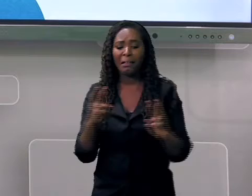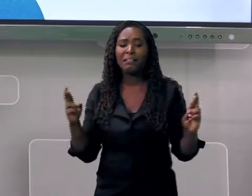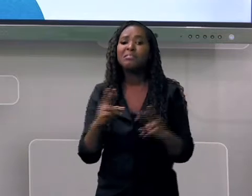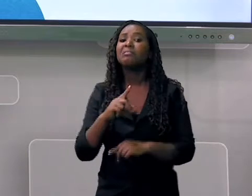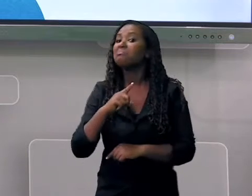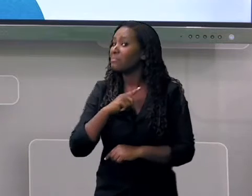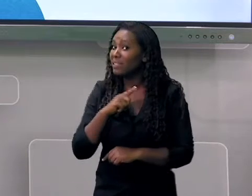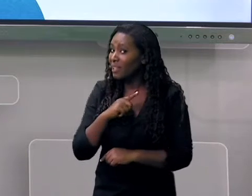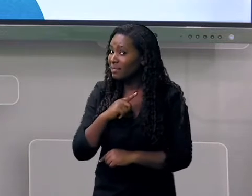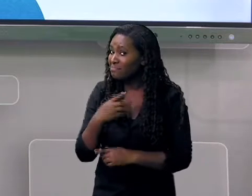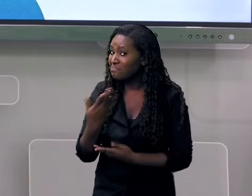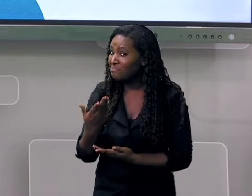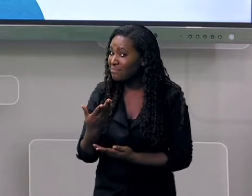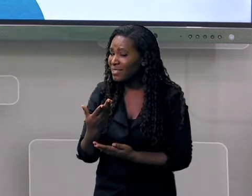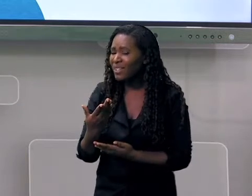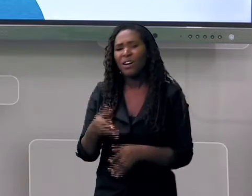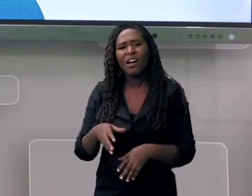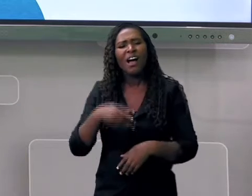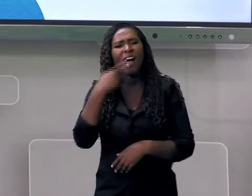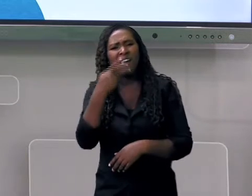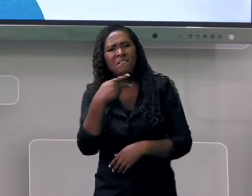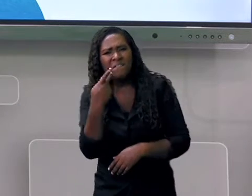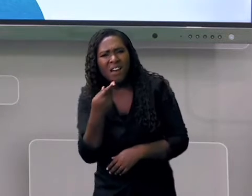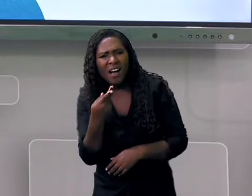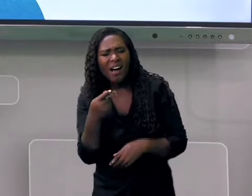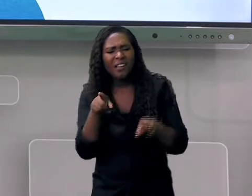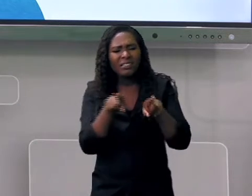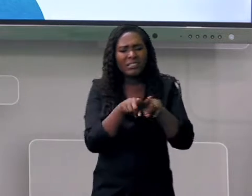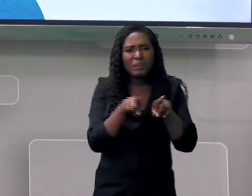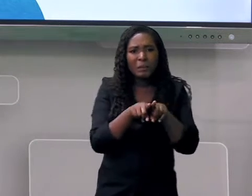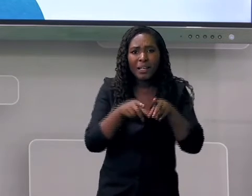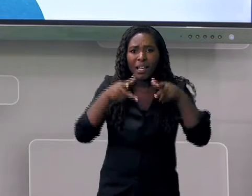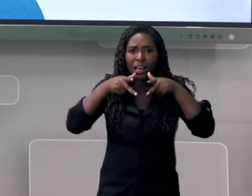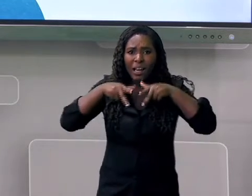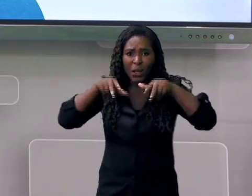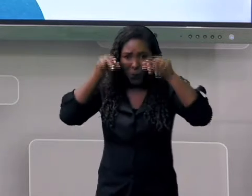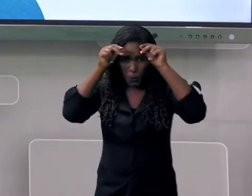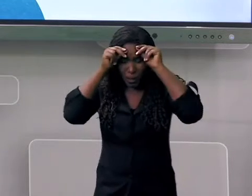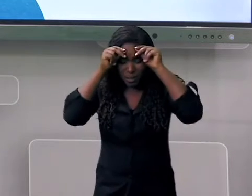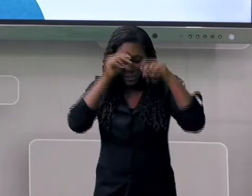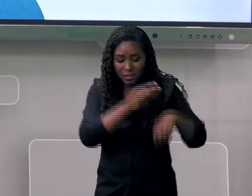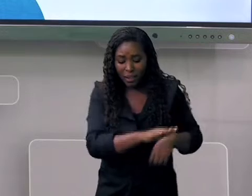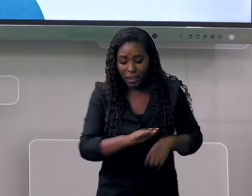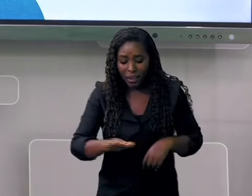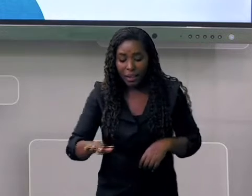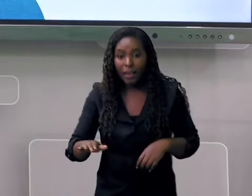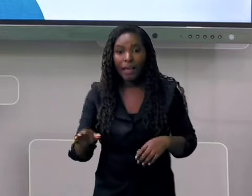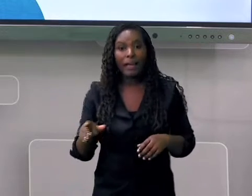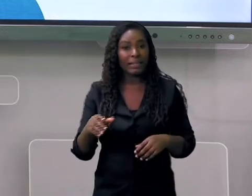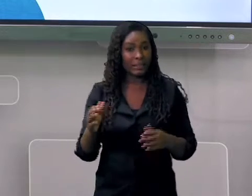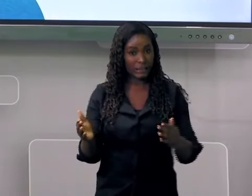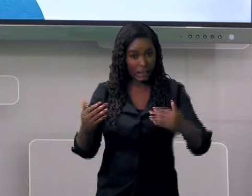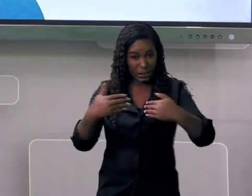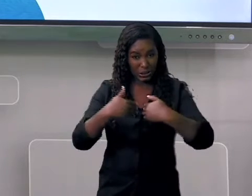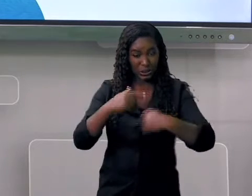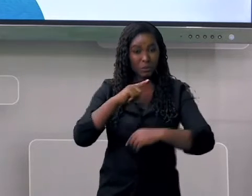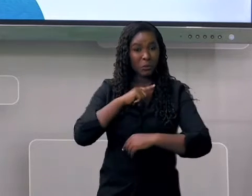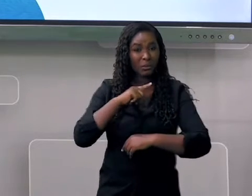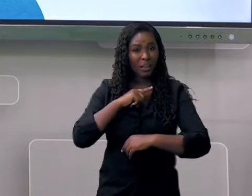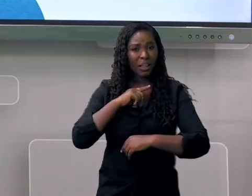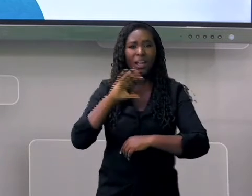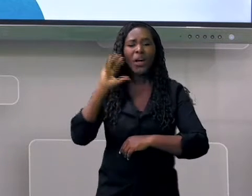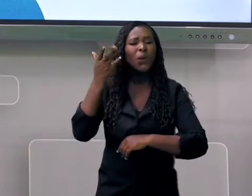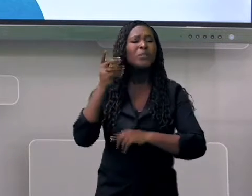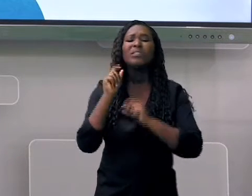e da linguagem da criança autista e saber o porquê muitas vezes não cumprem os marcos esperados